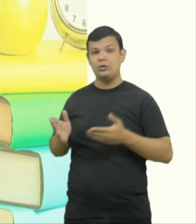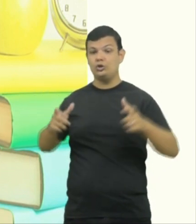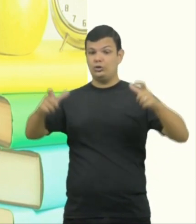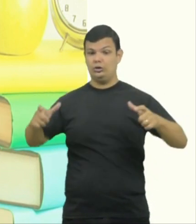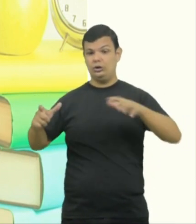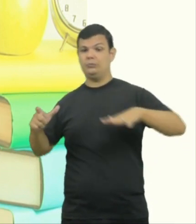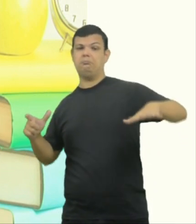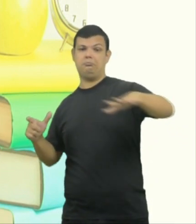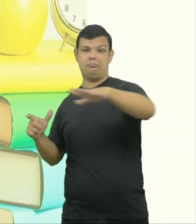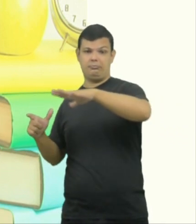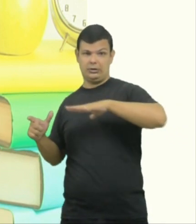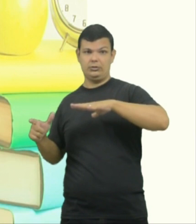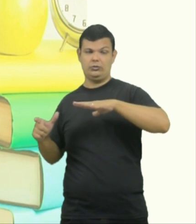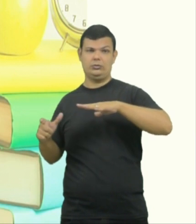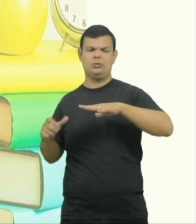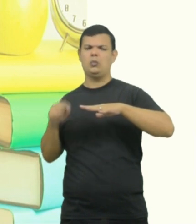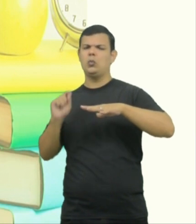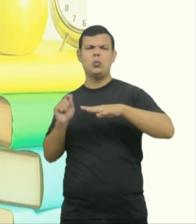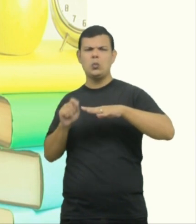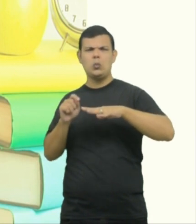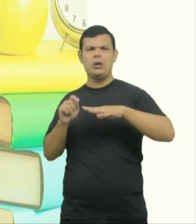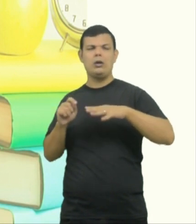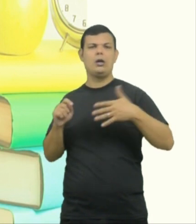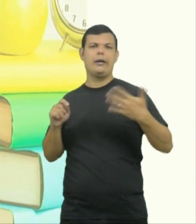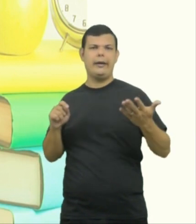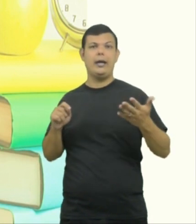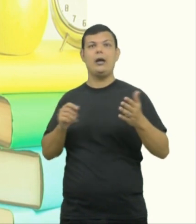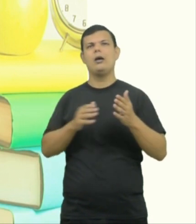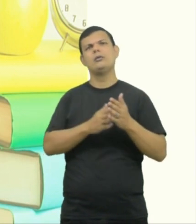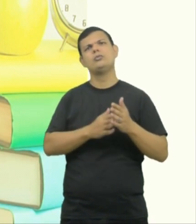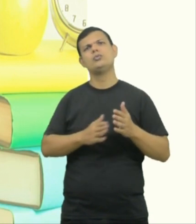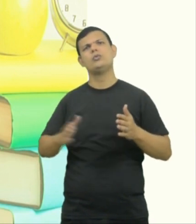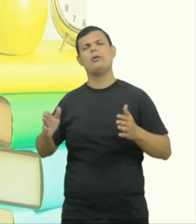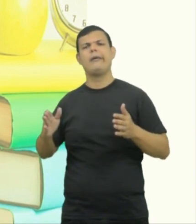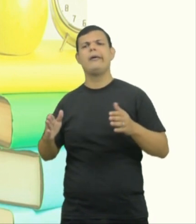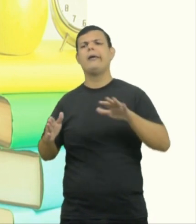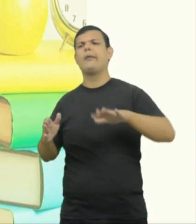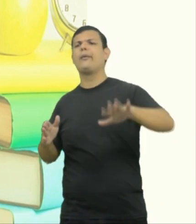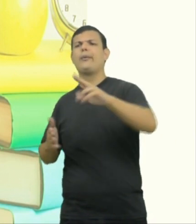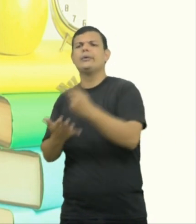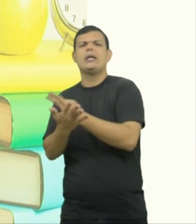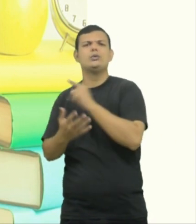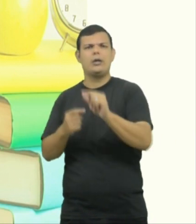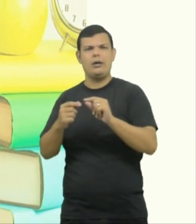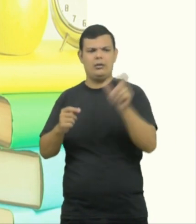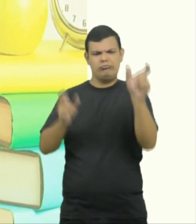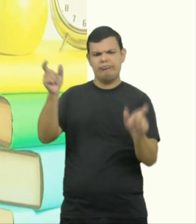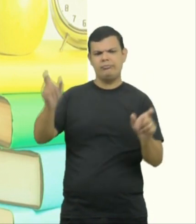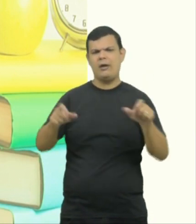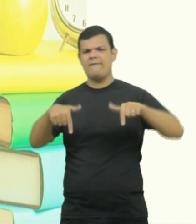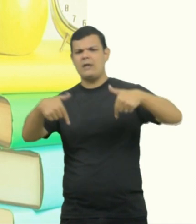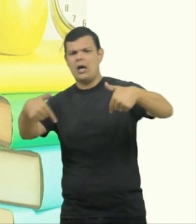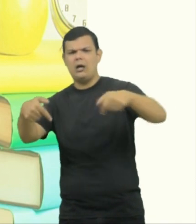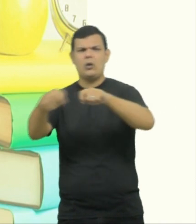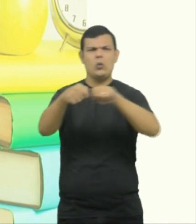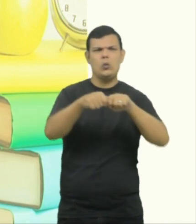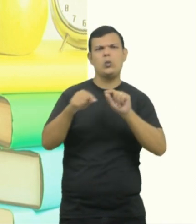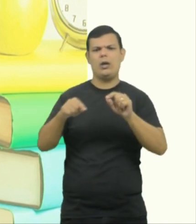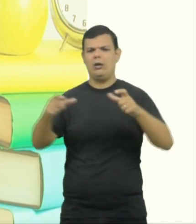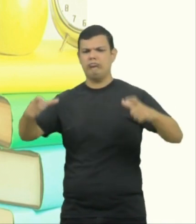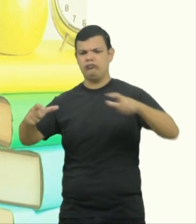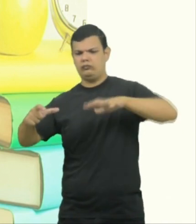espaço dentro da narrativa. O espaço é, em linhas gerais, o cenário no qual as personagens executam e sofrem as